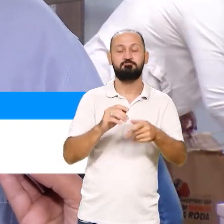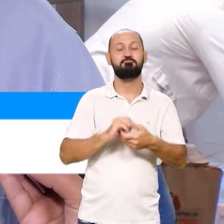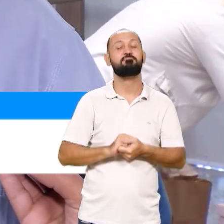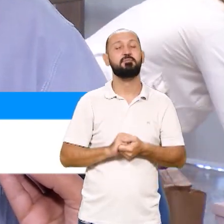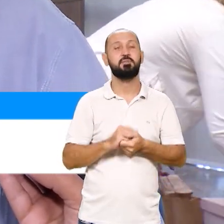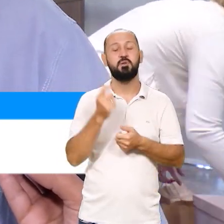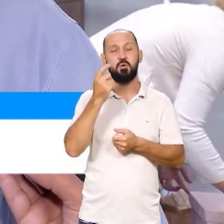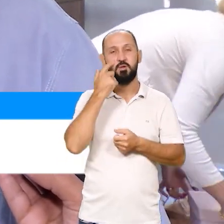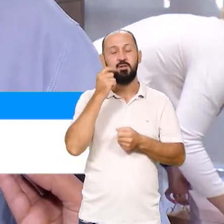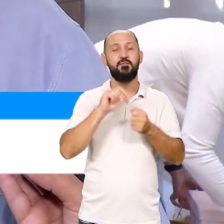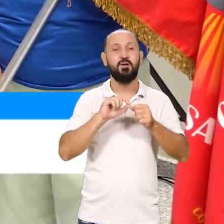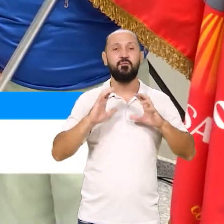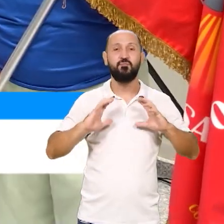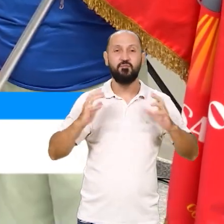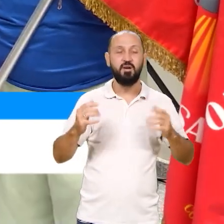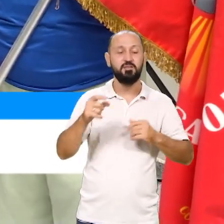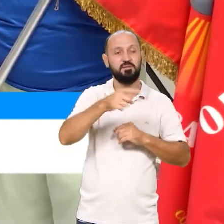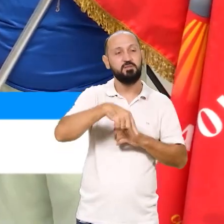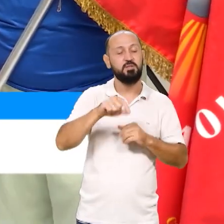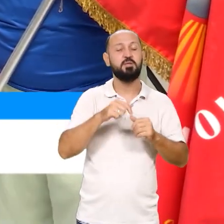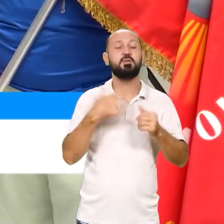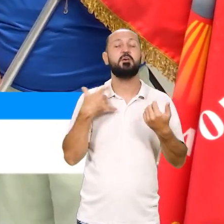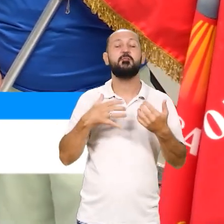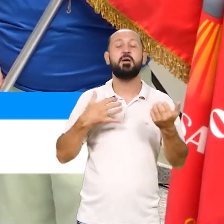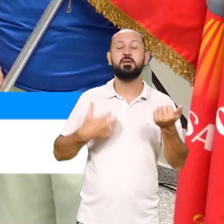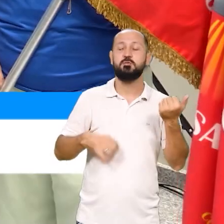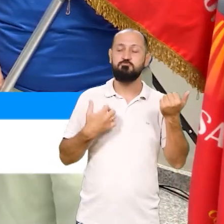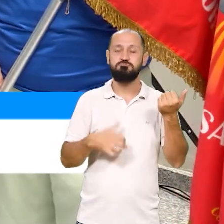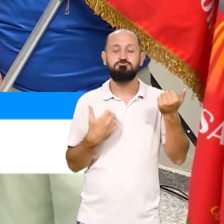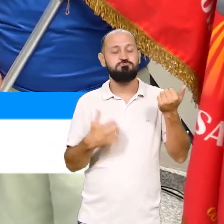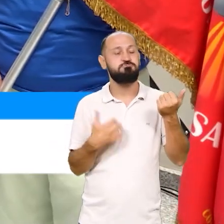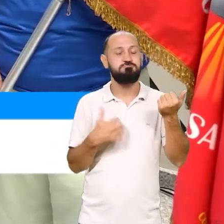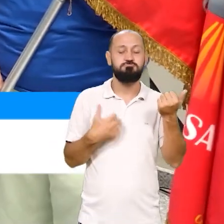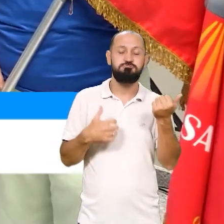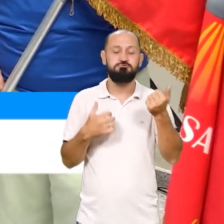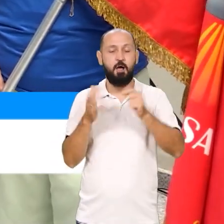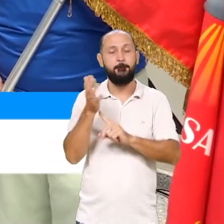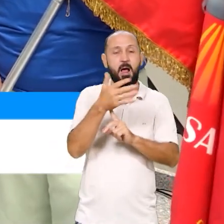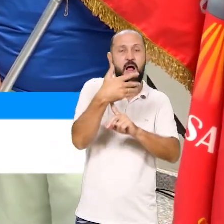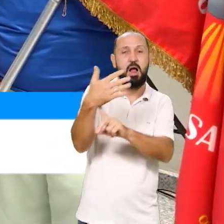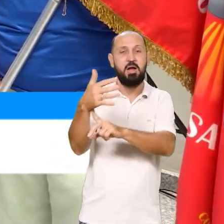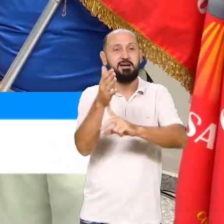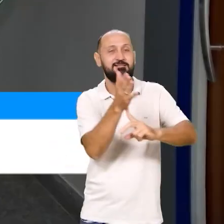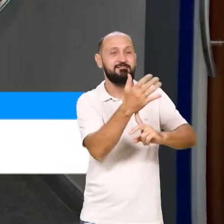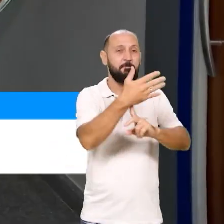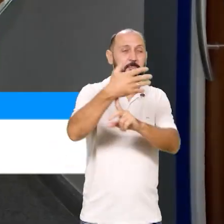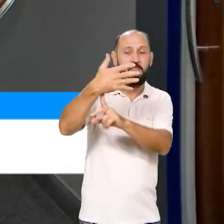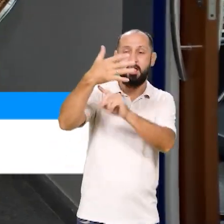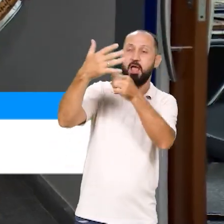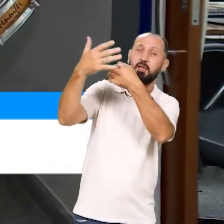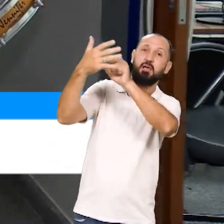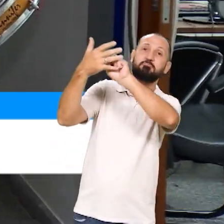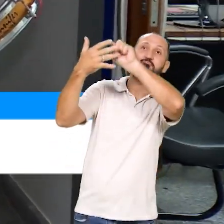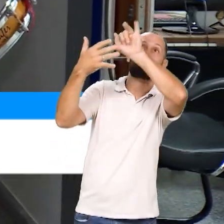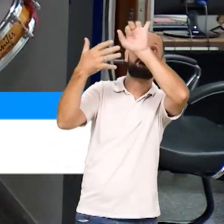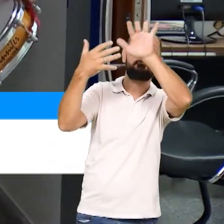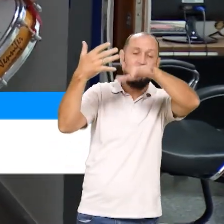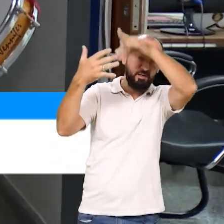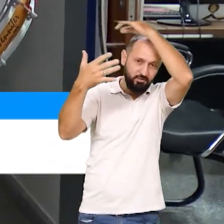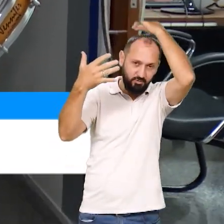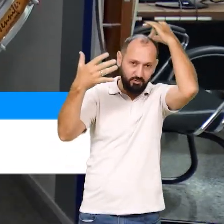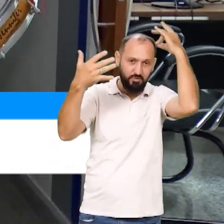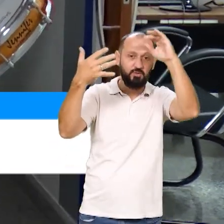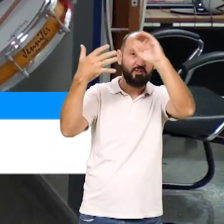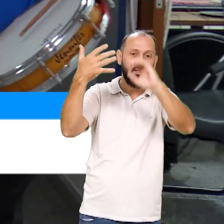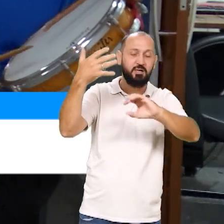povo, do nosso povo coxinense. Os festeiros e músicos acompanhados da bandeira do Divino levaram as bênçãos do